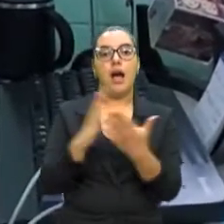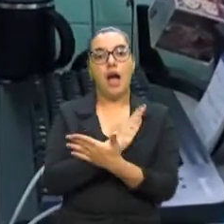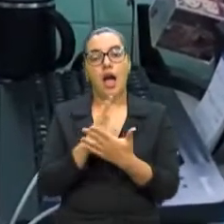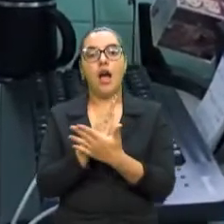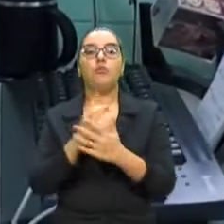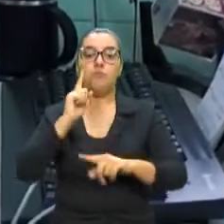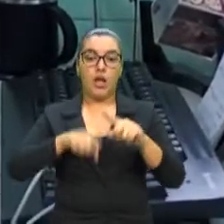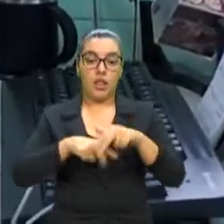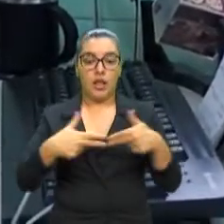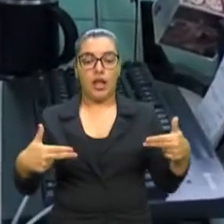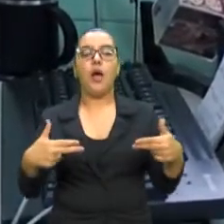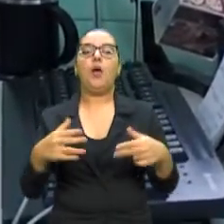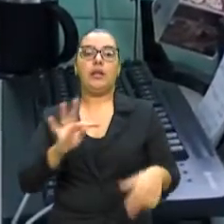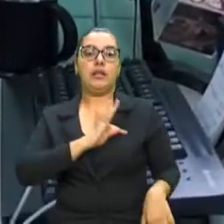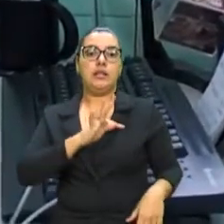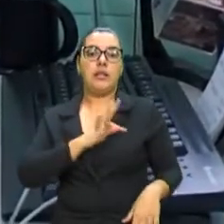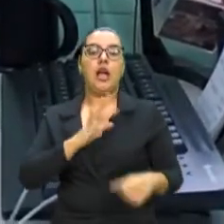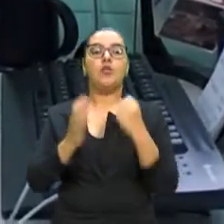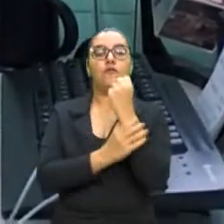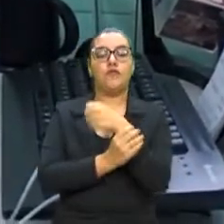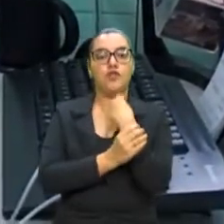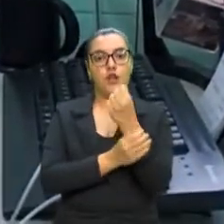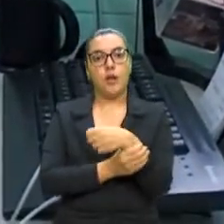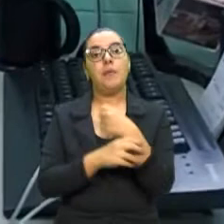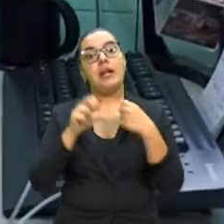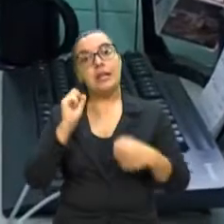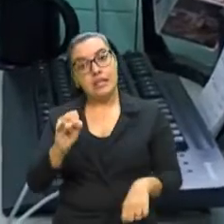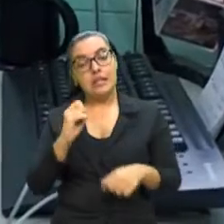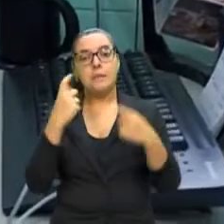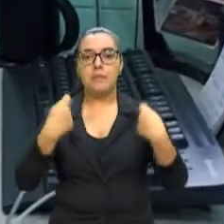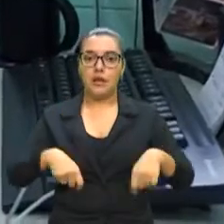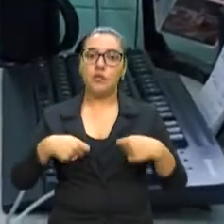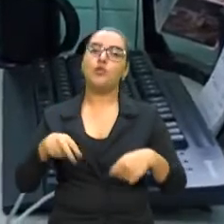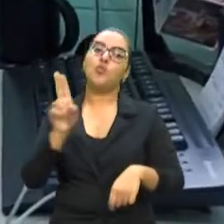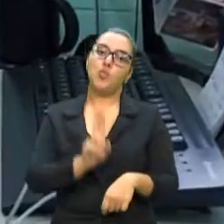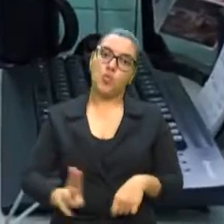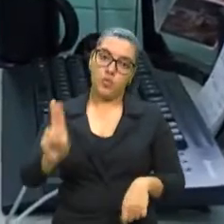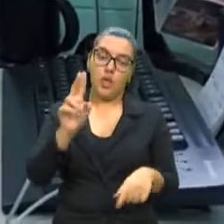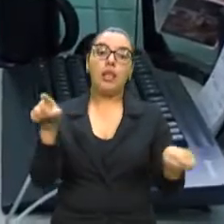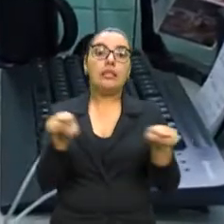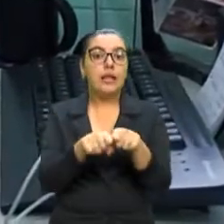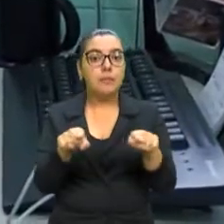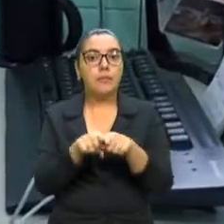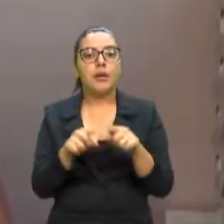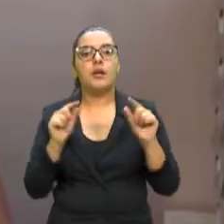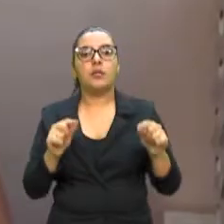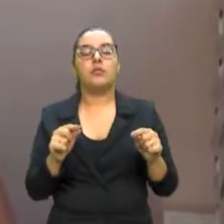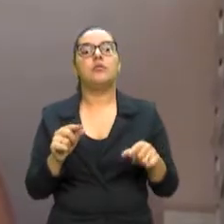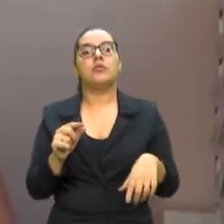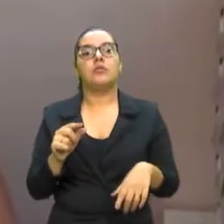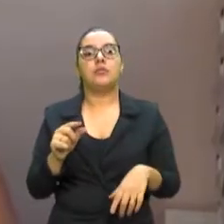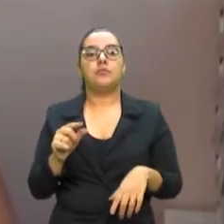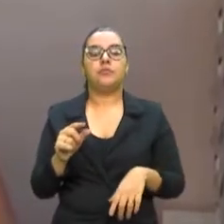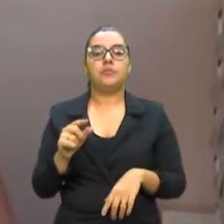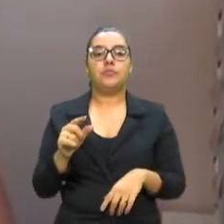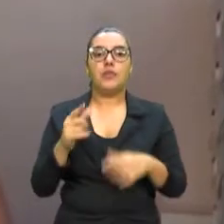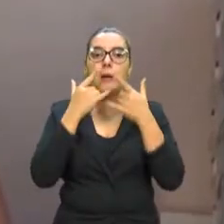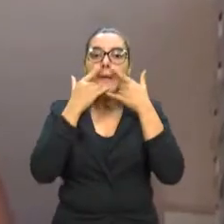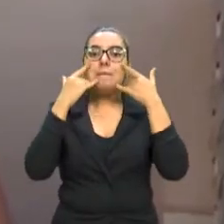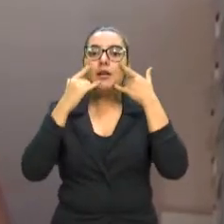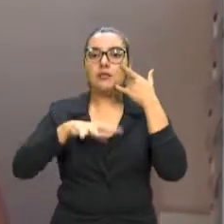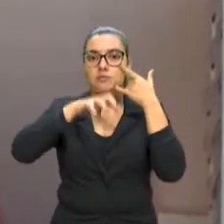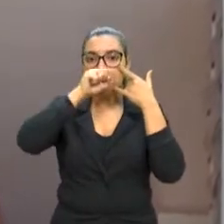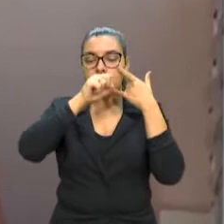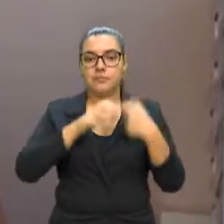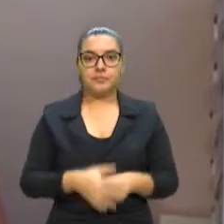técnicos da fisioterapia. Quando necessário, estamos utilizando também a máscara de EPAP. Esta pneumologista